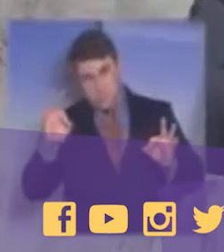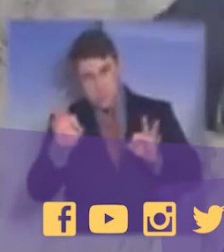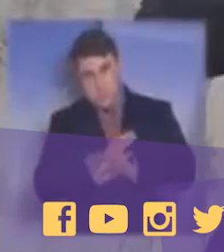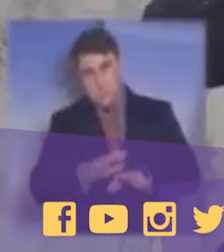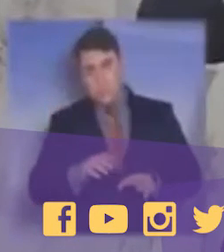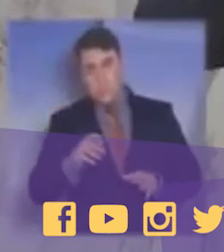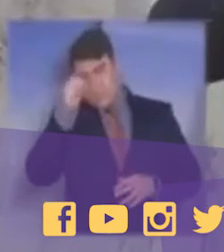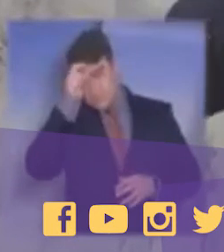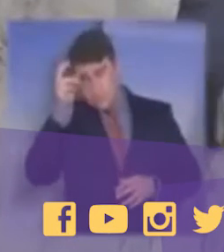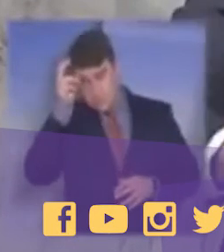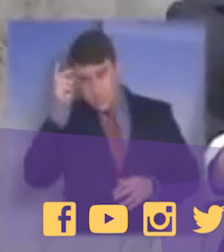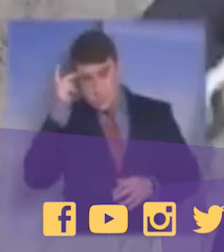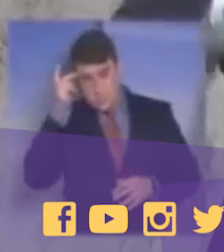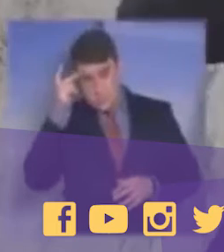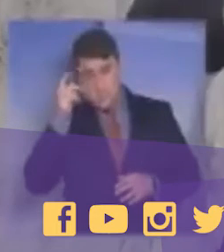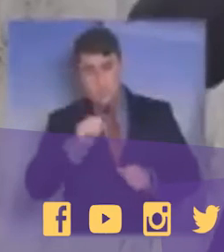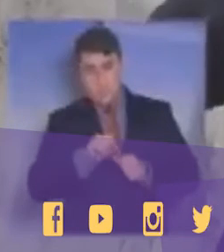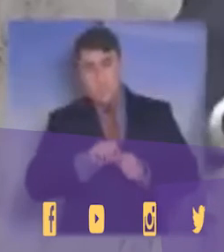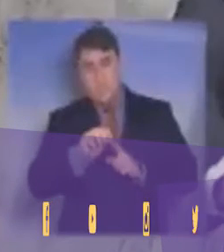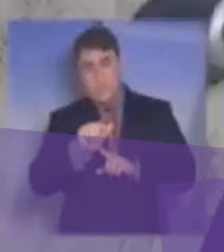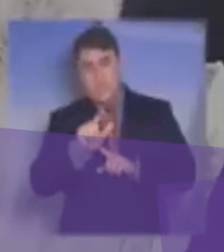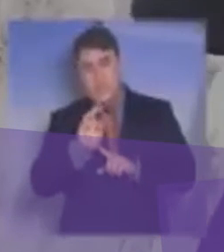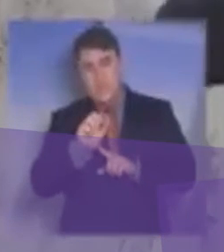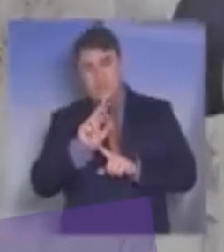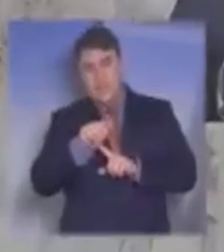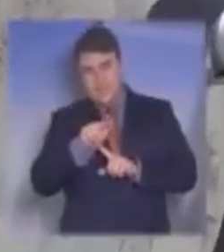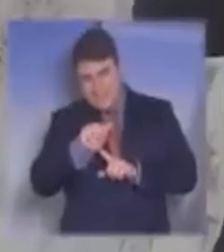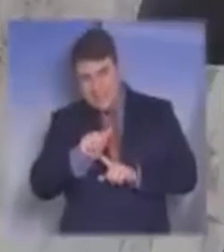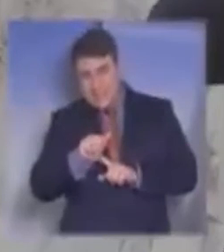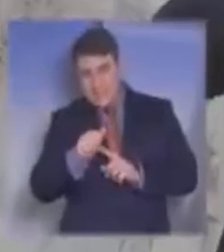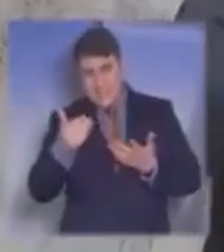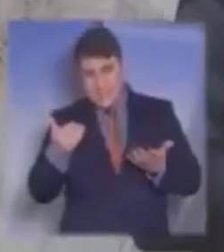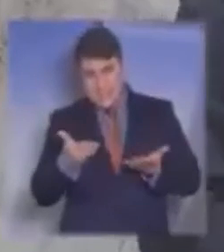aos prefeitos das cidades faça a autarquia não deixem o saneamento na mão da saber